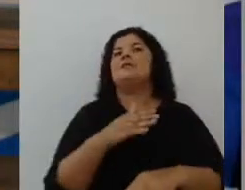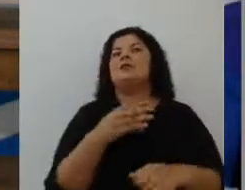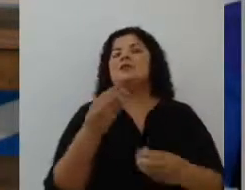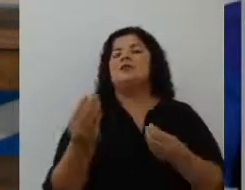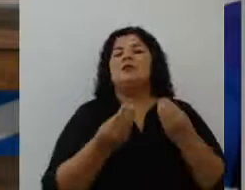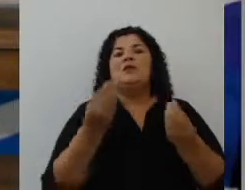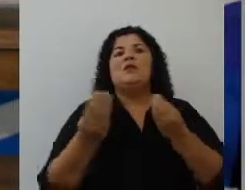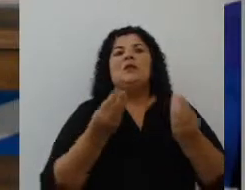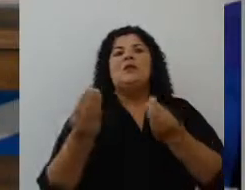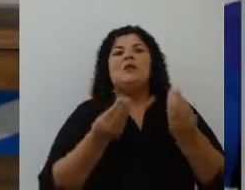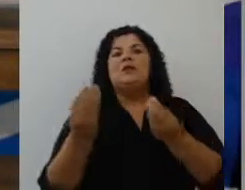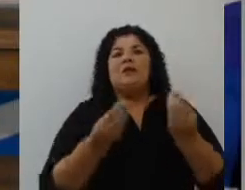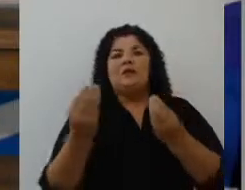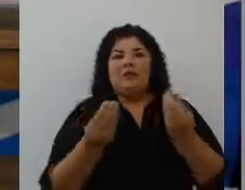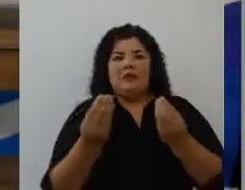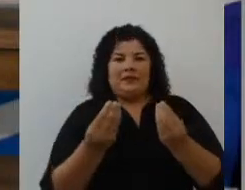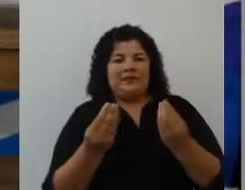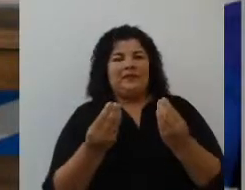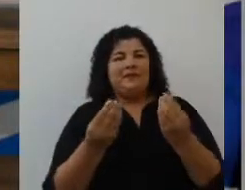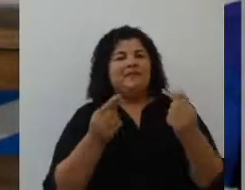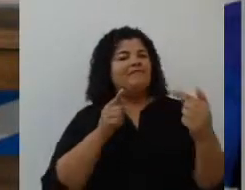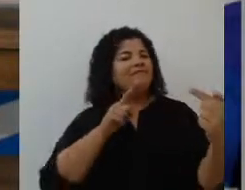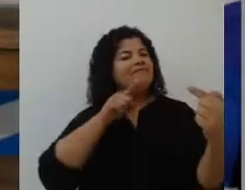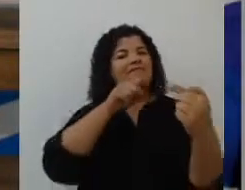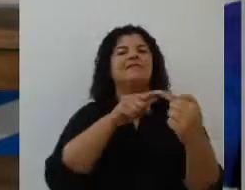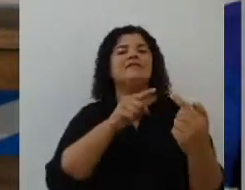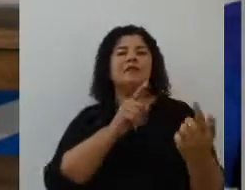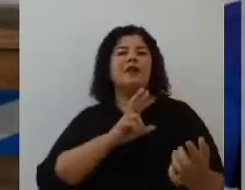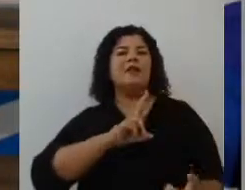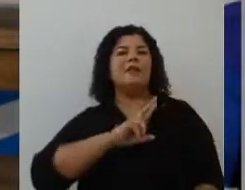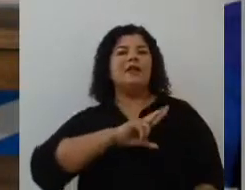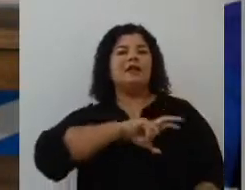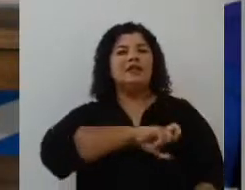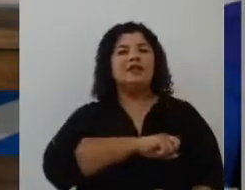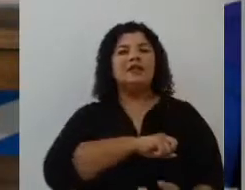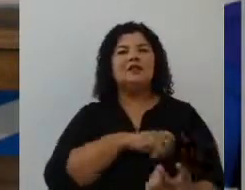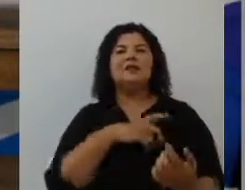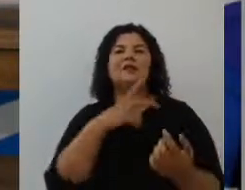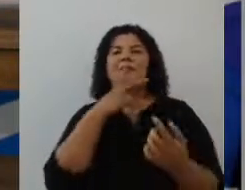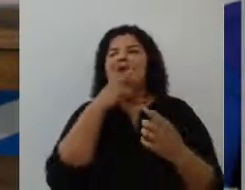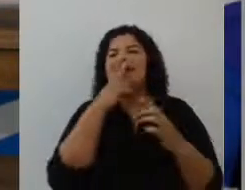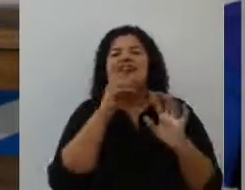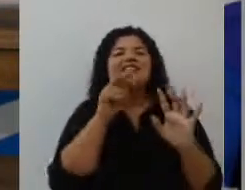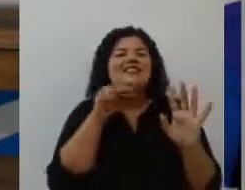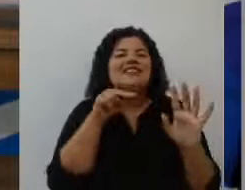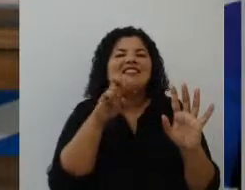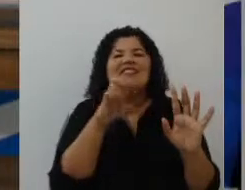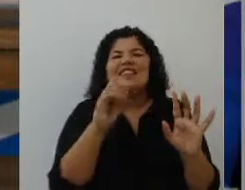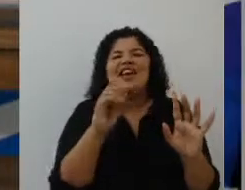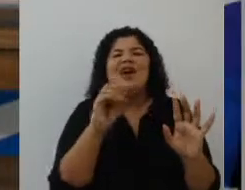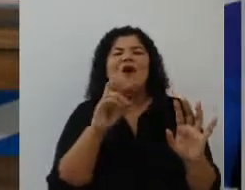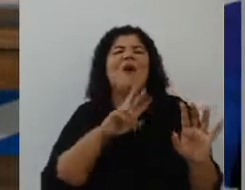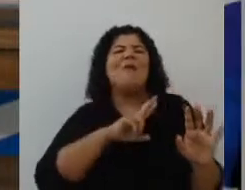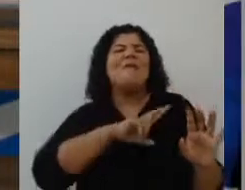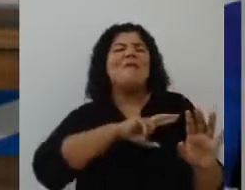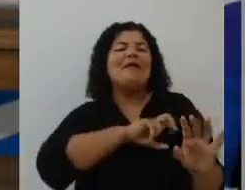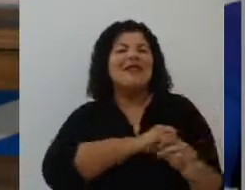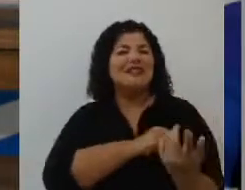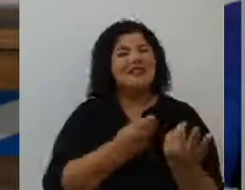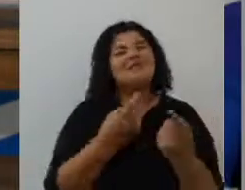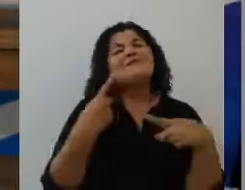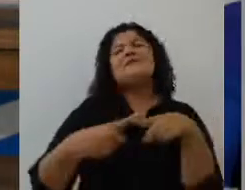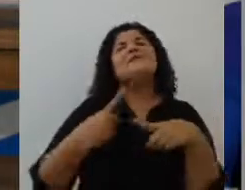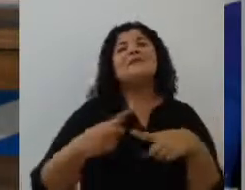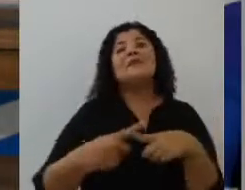muito significativa em relação ao romantismo, que eu diria que ele é um neo-romântico, né? Um romântico nos dias de hoje, porque ele